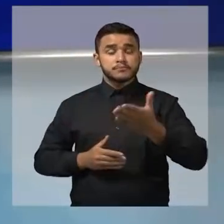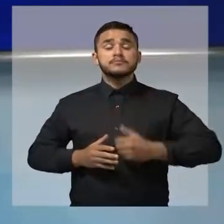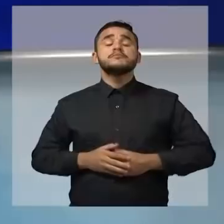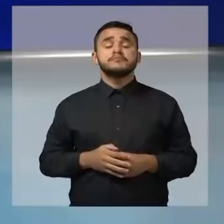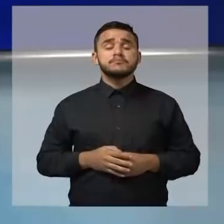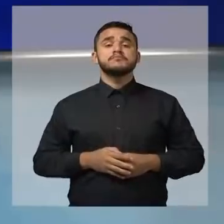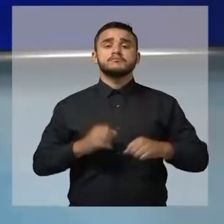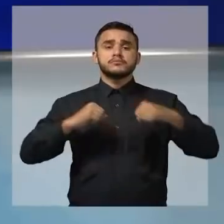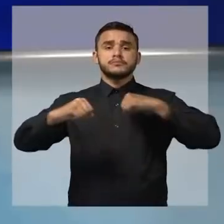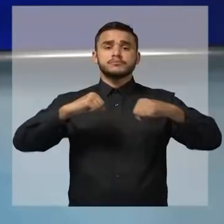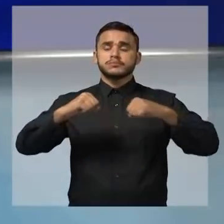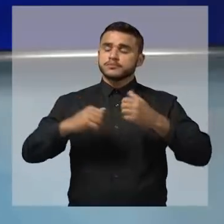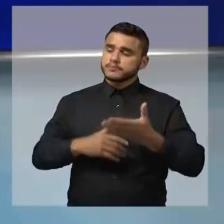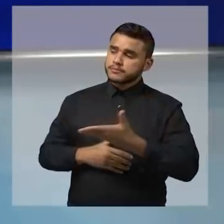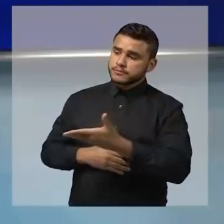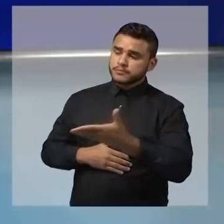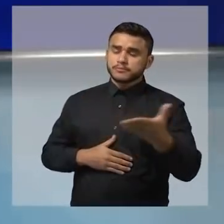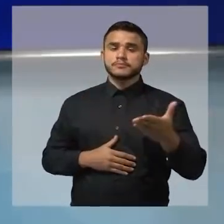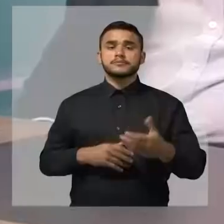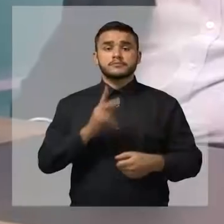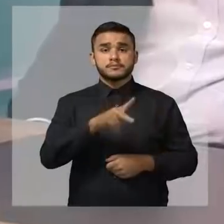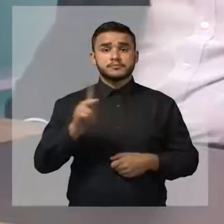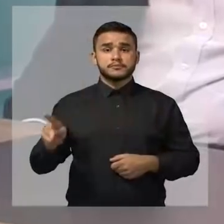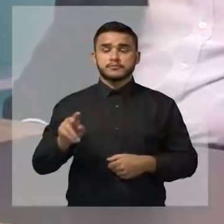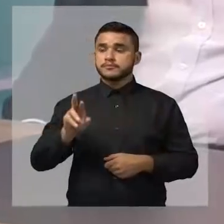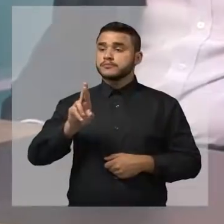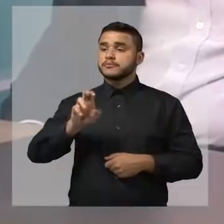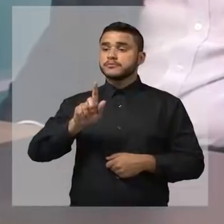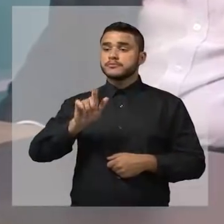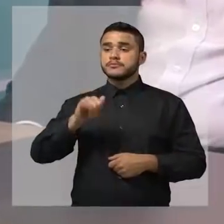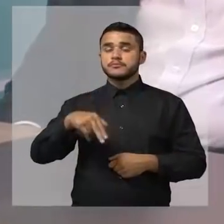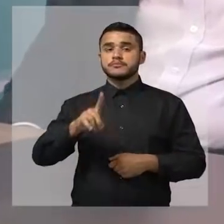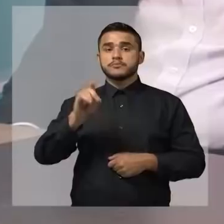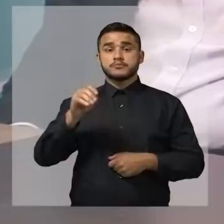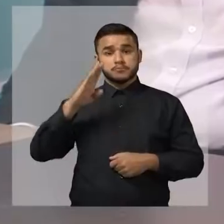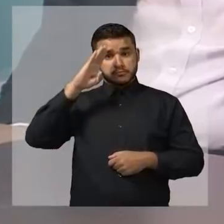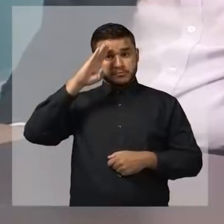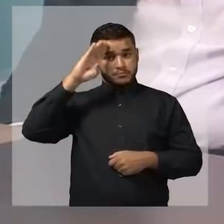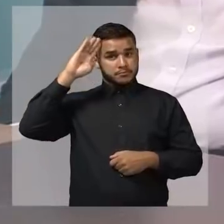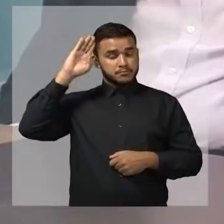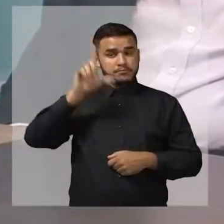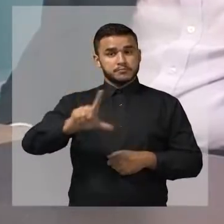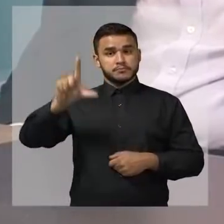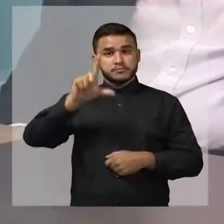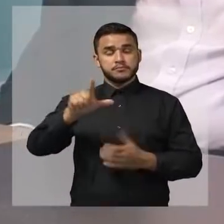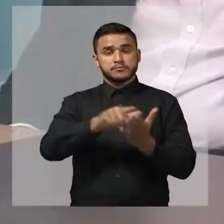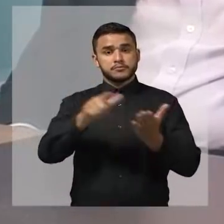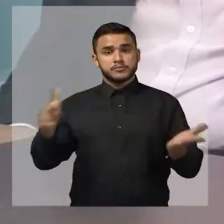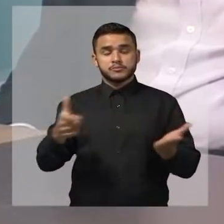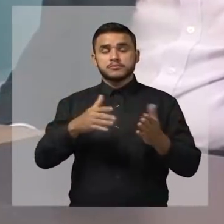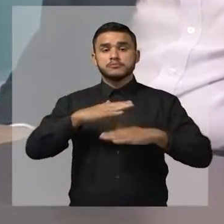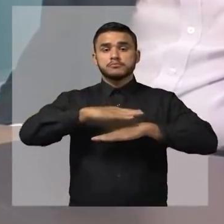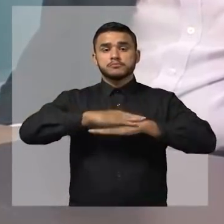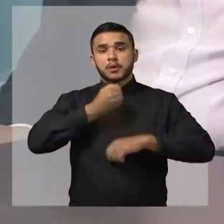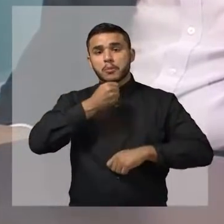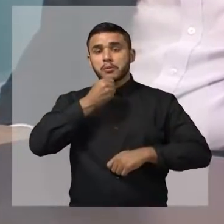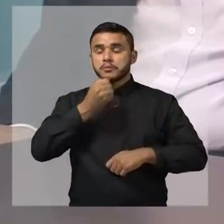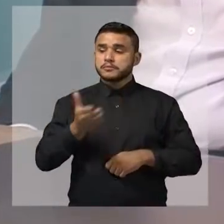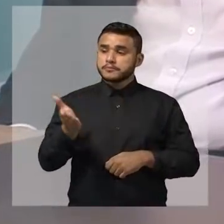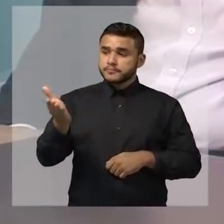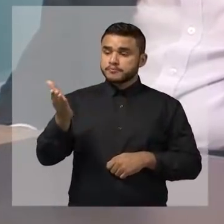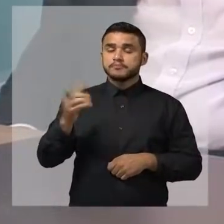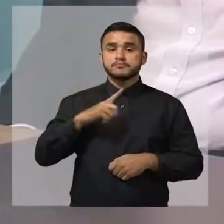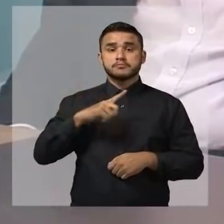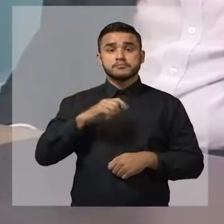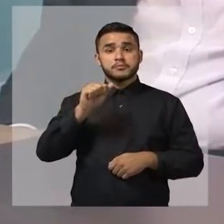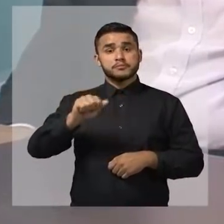ele, o advogado e professor Reginaldo Vasconcelos, presidente da Academia Cearense de Literatura e Jornalismo, e o também professor doutor em